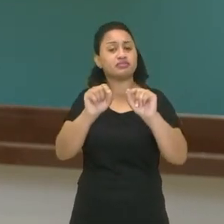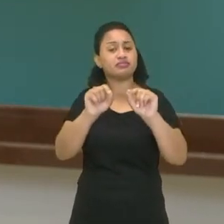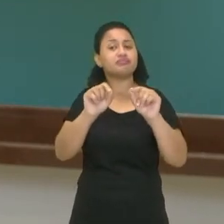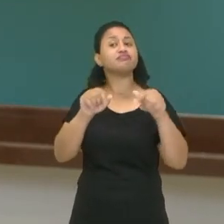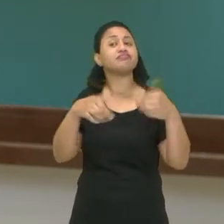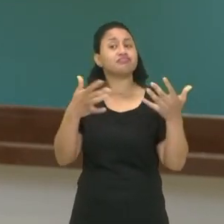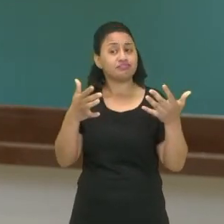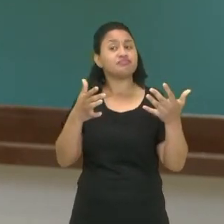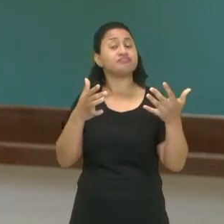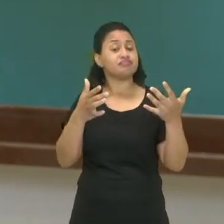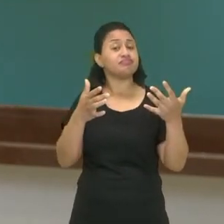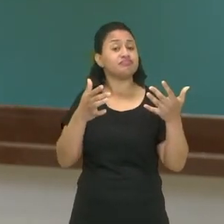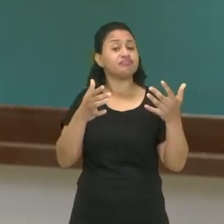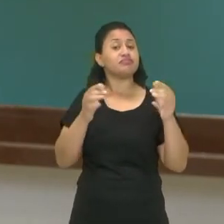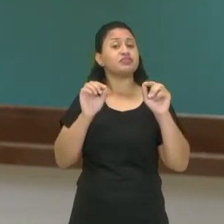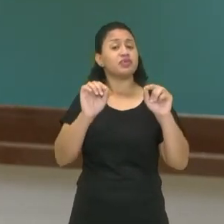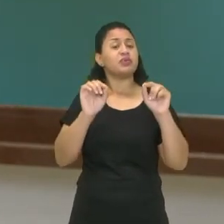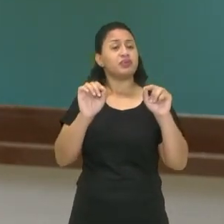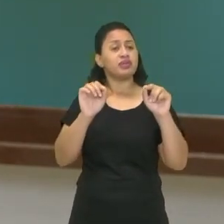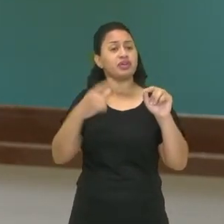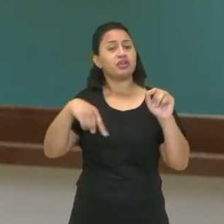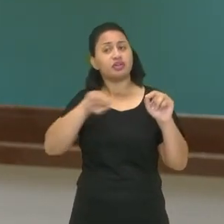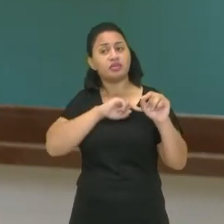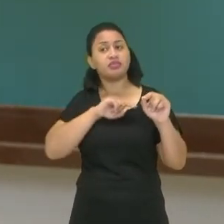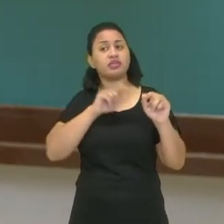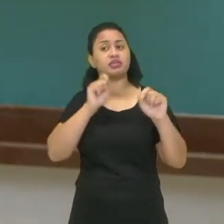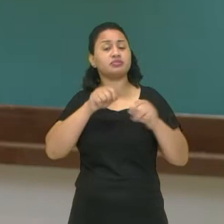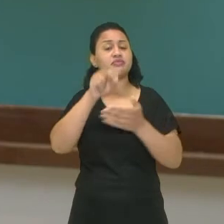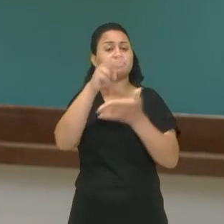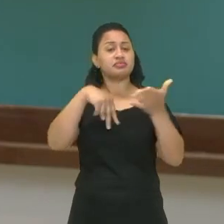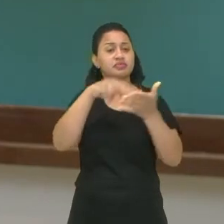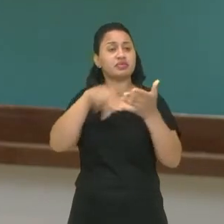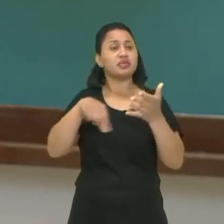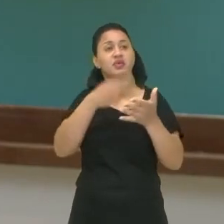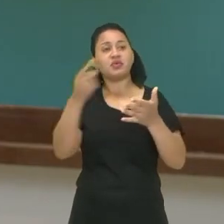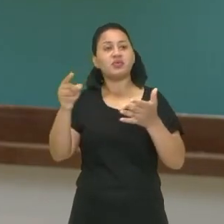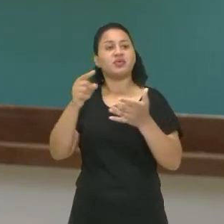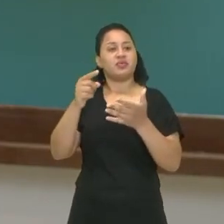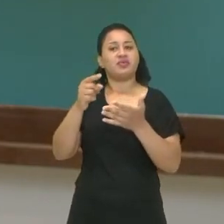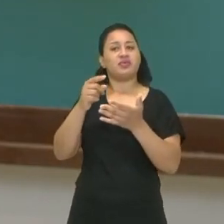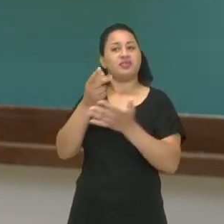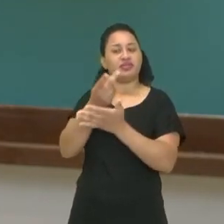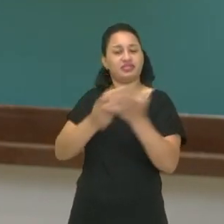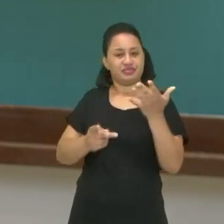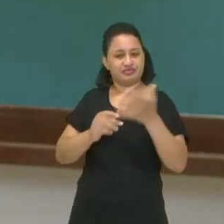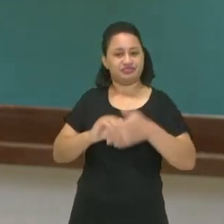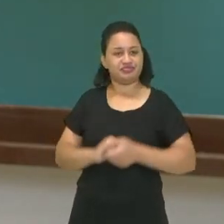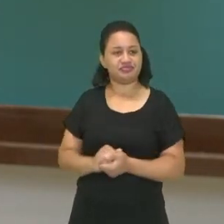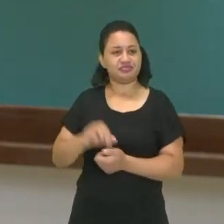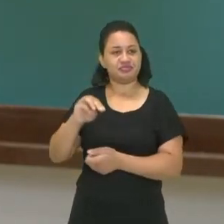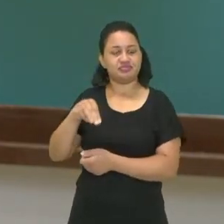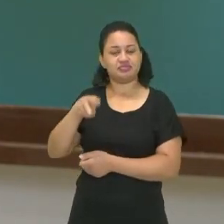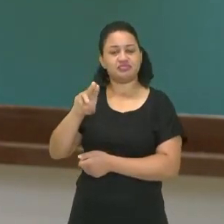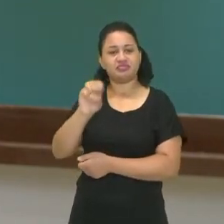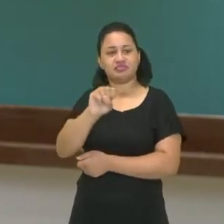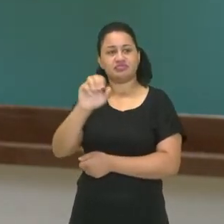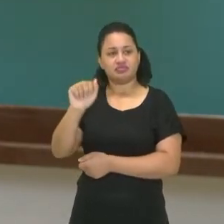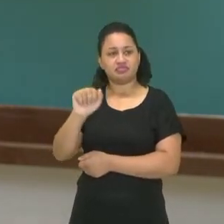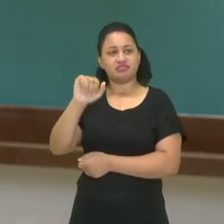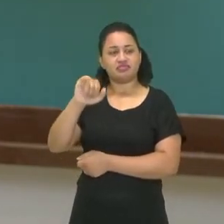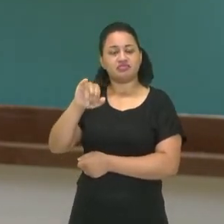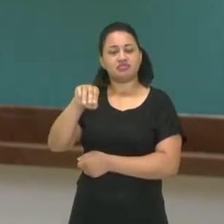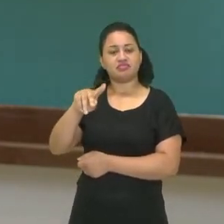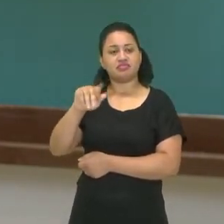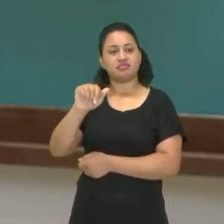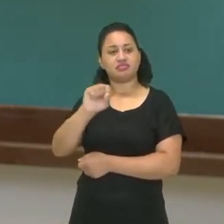Justamente para lermos o próximo poema, Musa Impassível. Então,